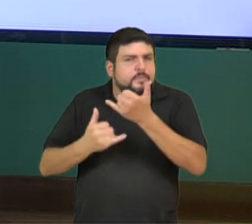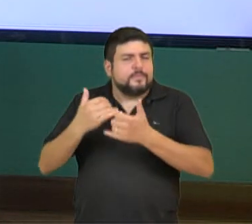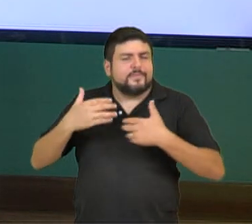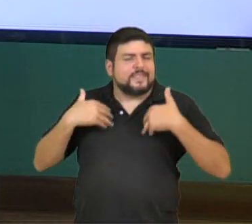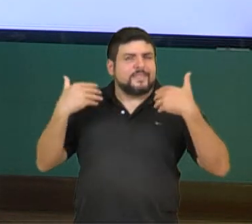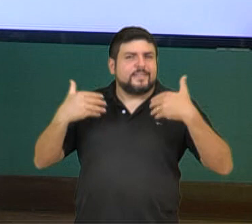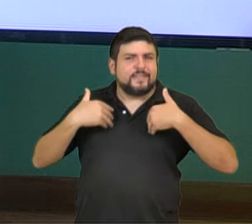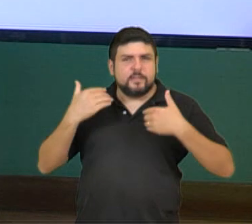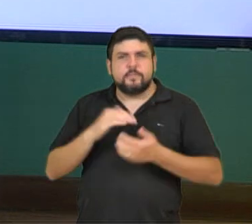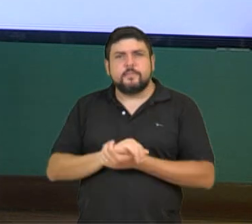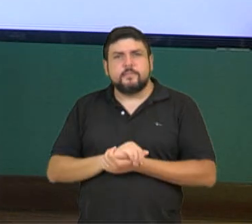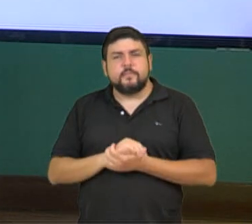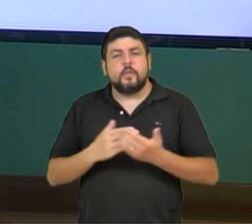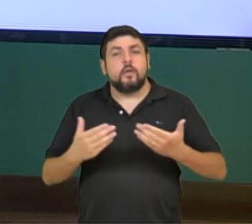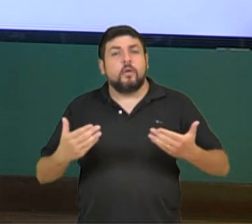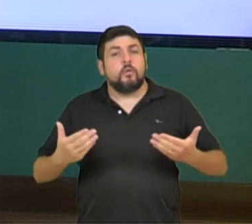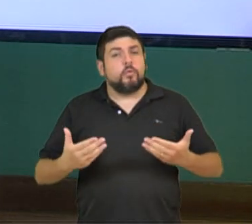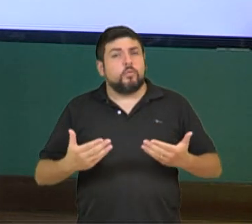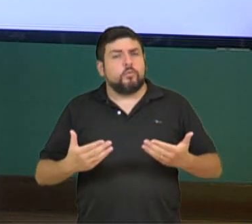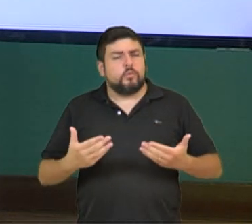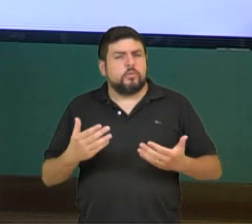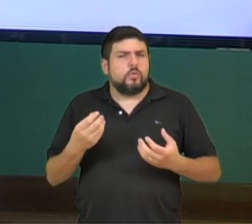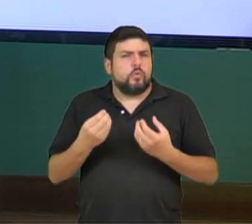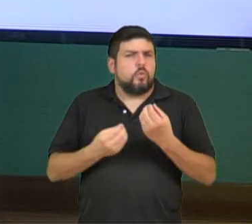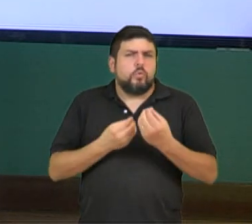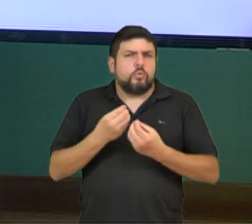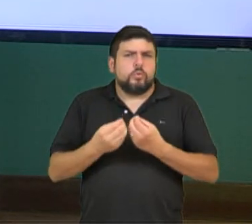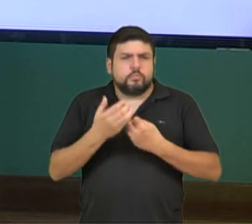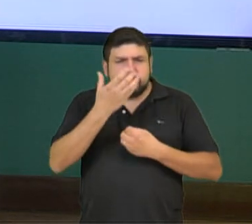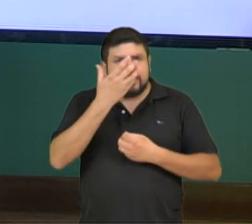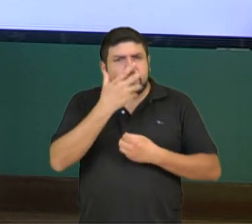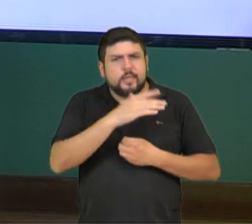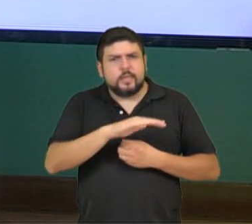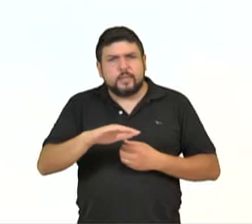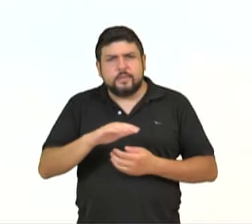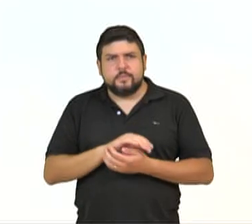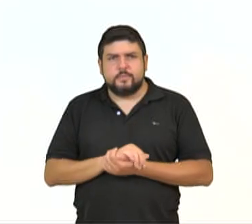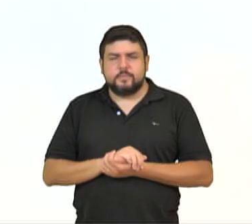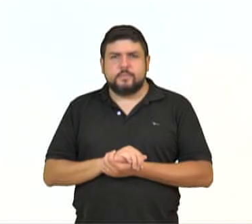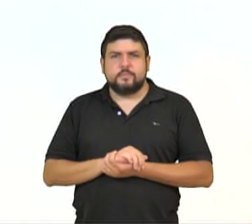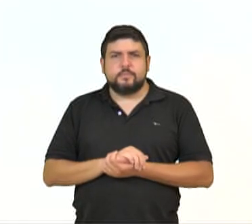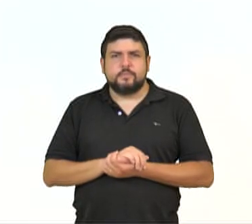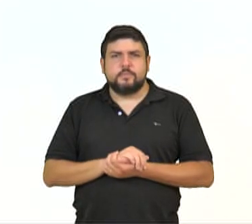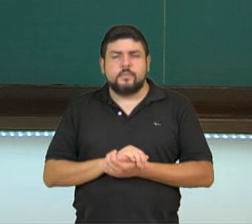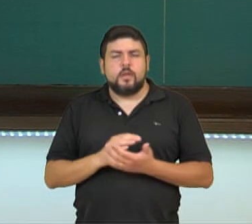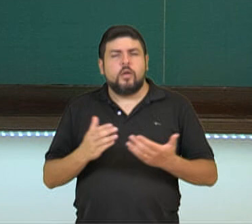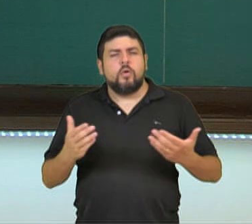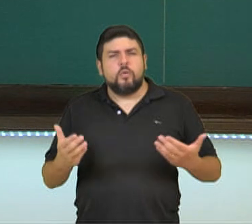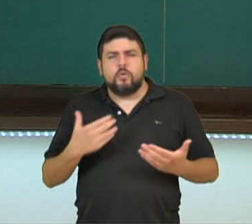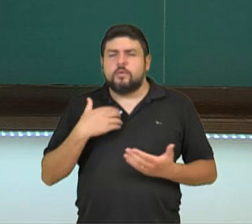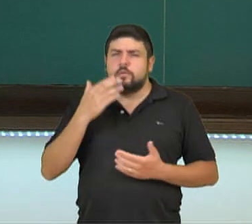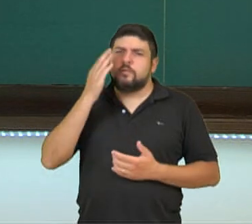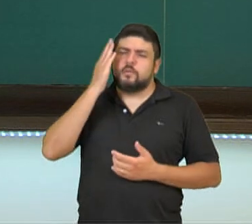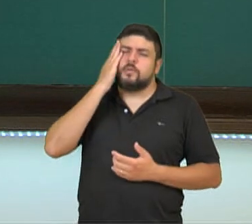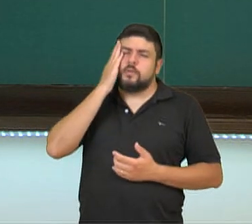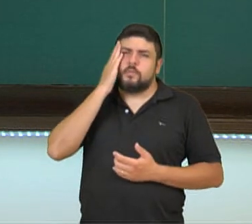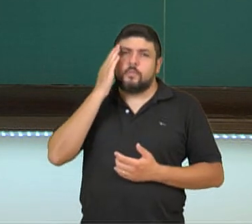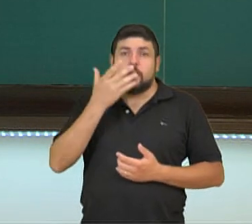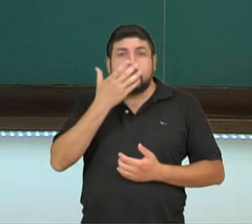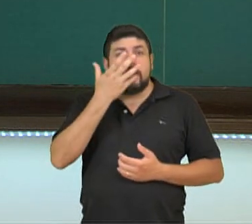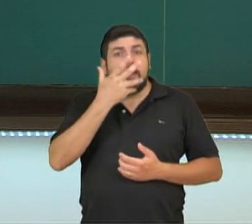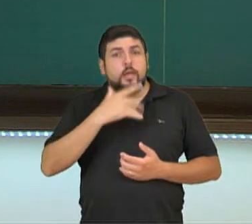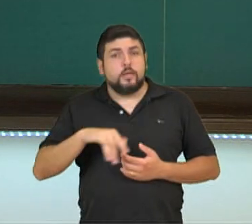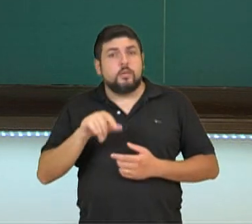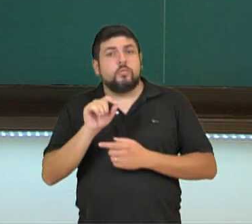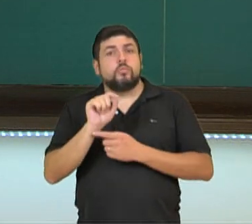E hoje em dia, como que essas brincadeiras infantis acontecem, Então, olha assim, hoje a gente sabe, por exemplo, que as crianças